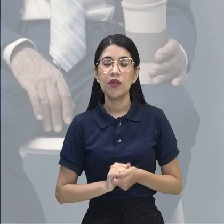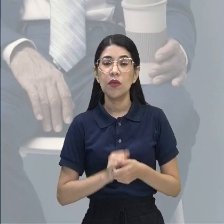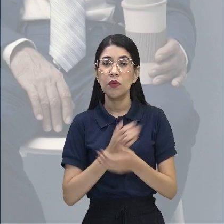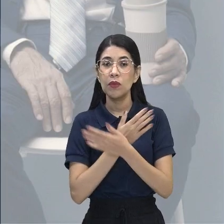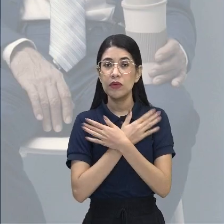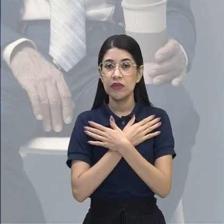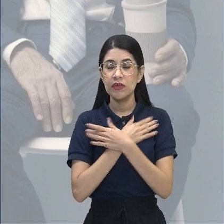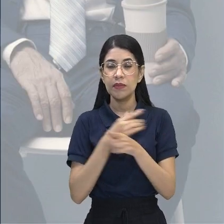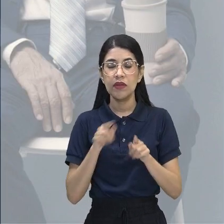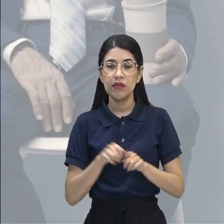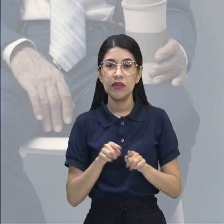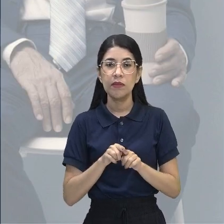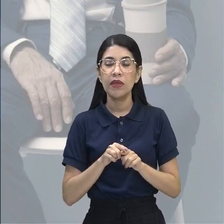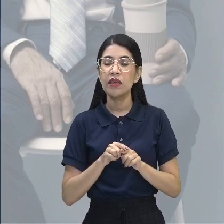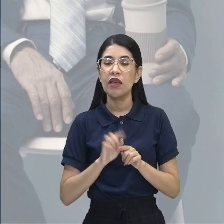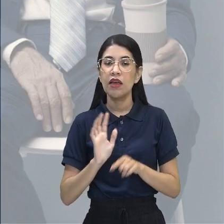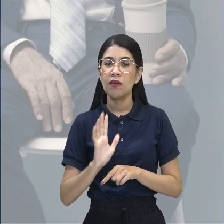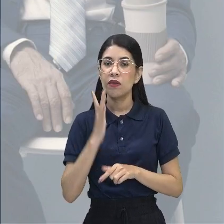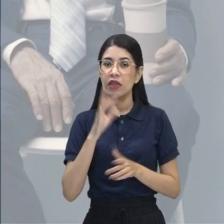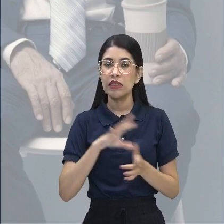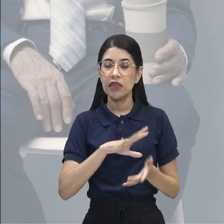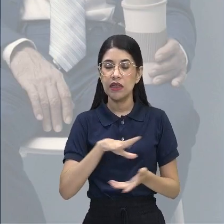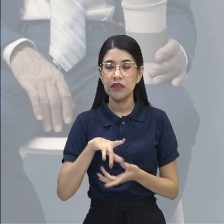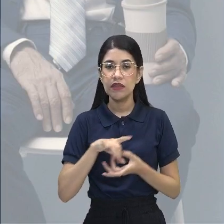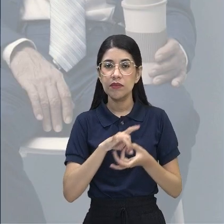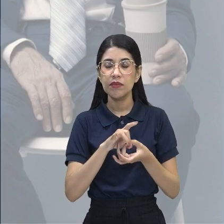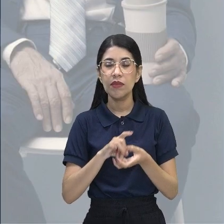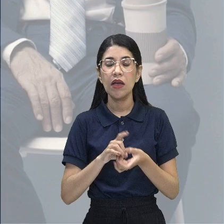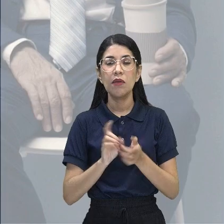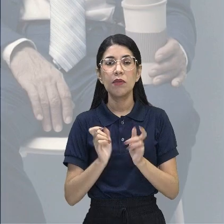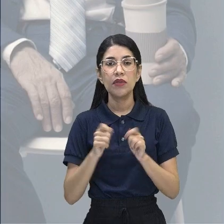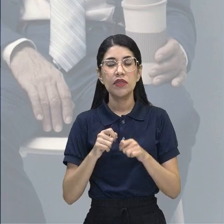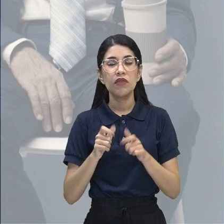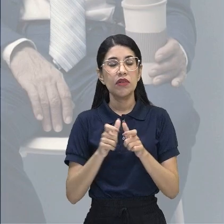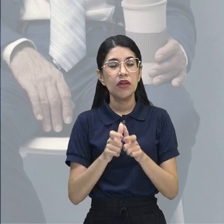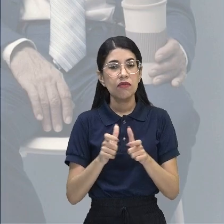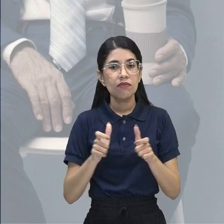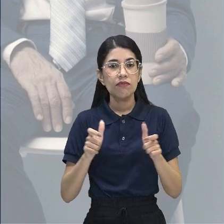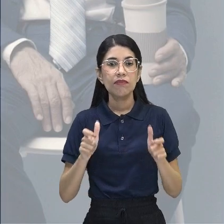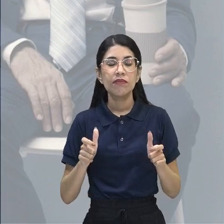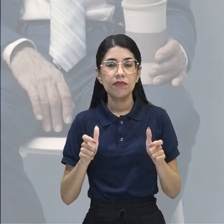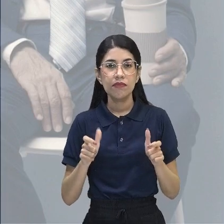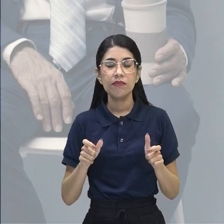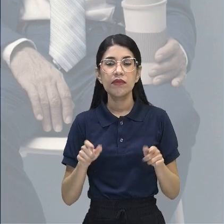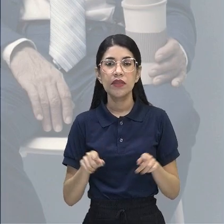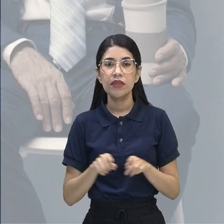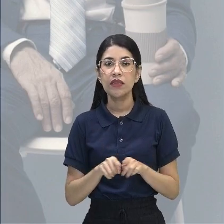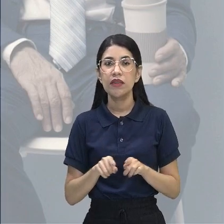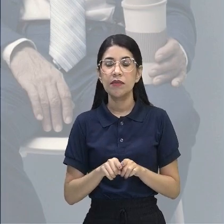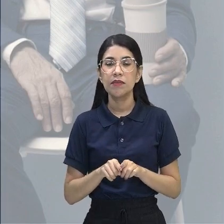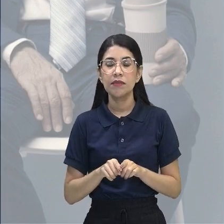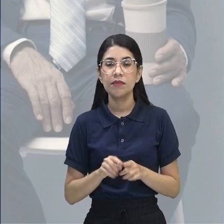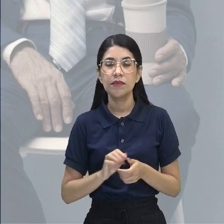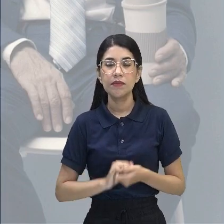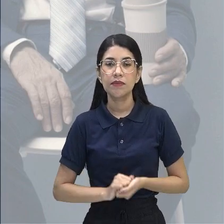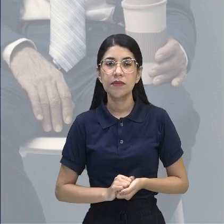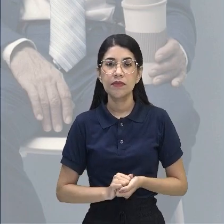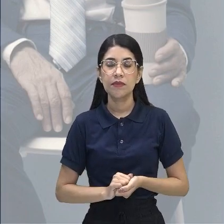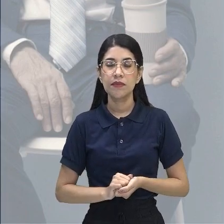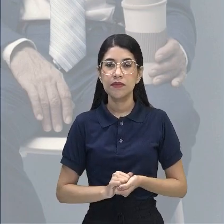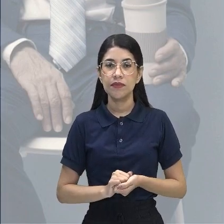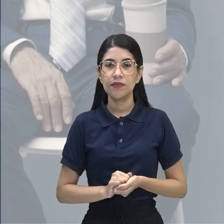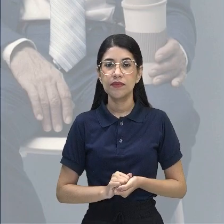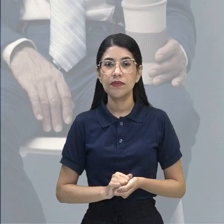que a globalização tem contribuído bastante para que a gente tenha ali a ampliação do desemprego de uma